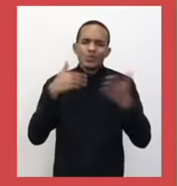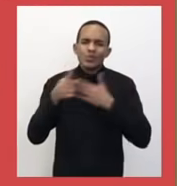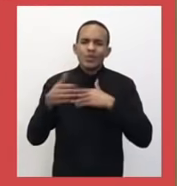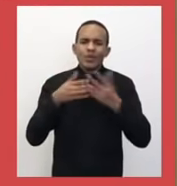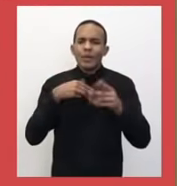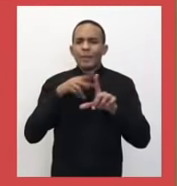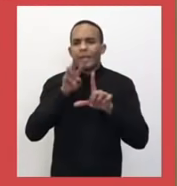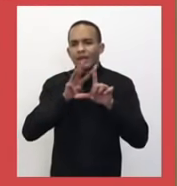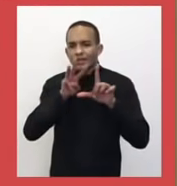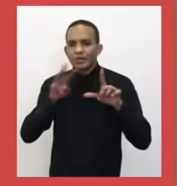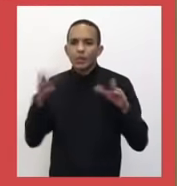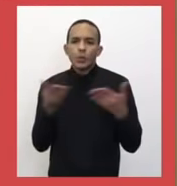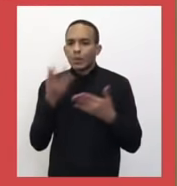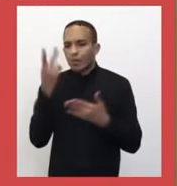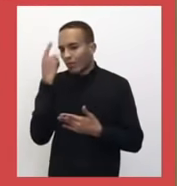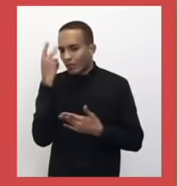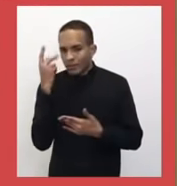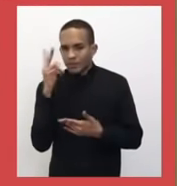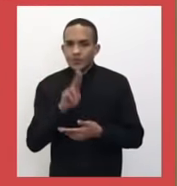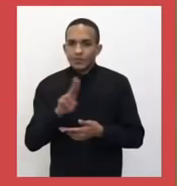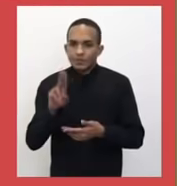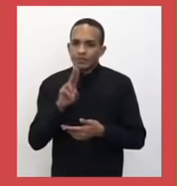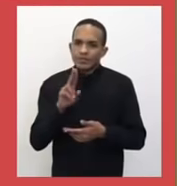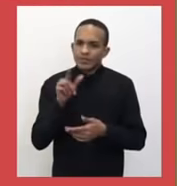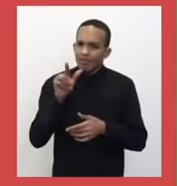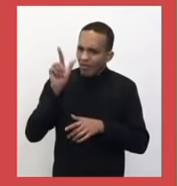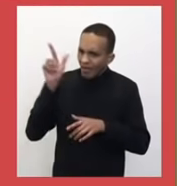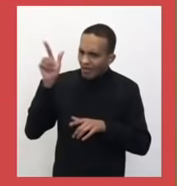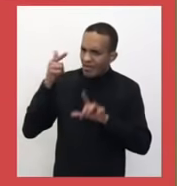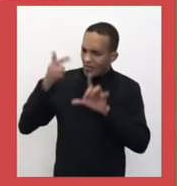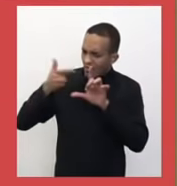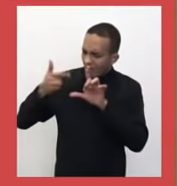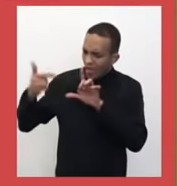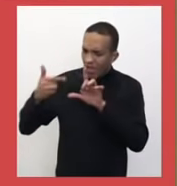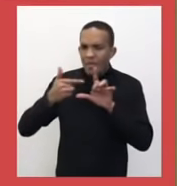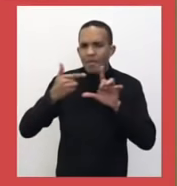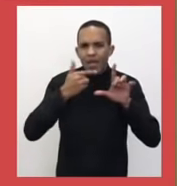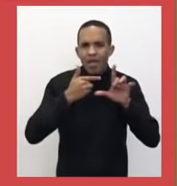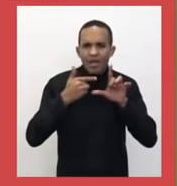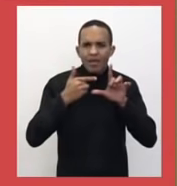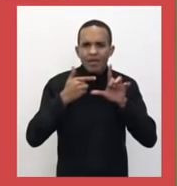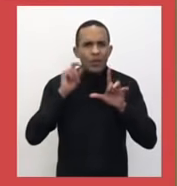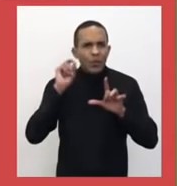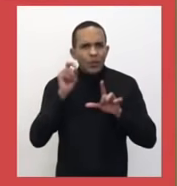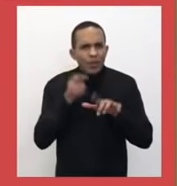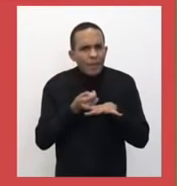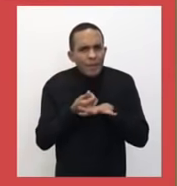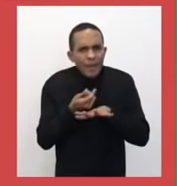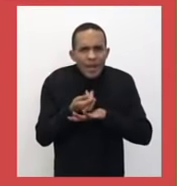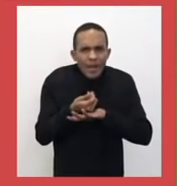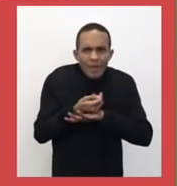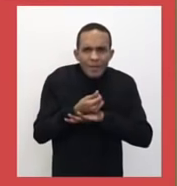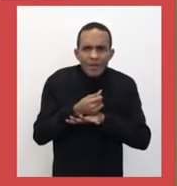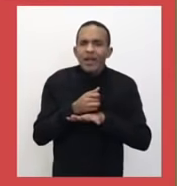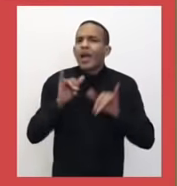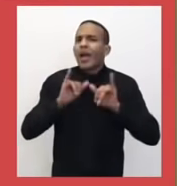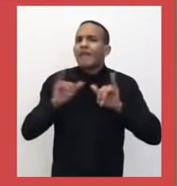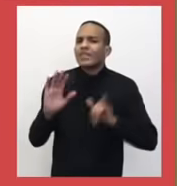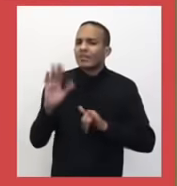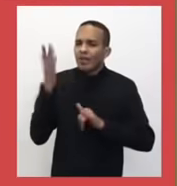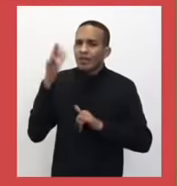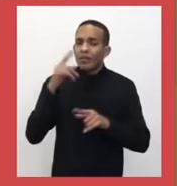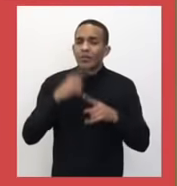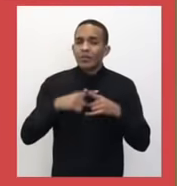hoje muito comuns. Então, será que esse chat, esse meme, né, que está aparecendo, ele é uma fake news porque todo mundo sabia que Jesus não